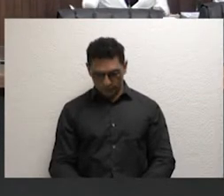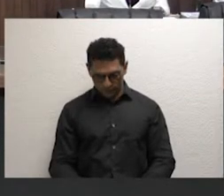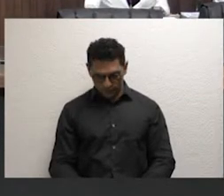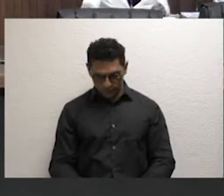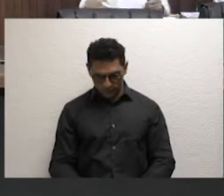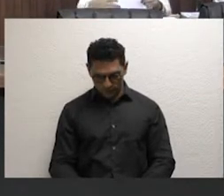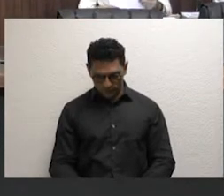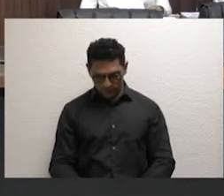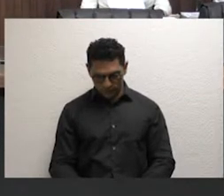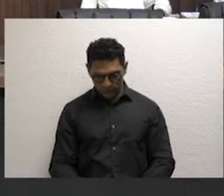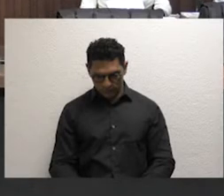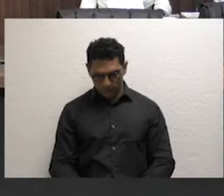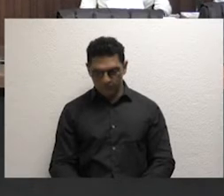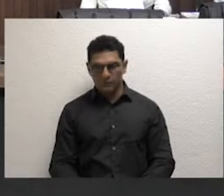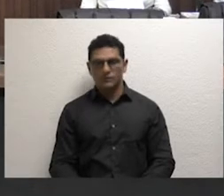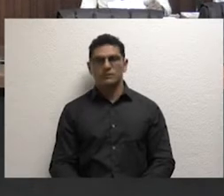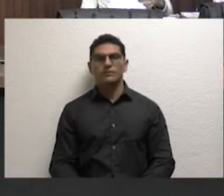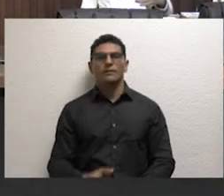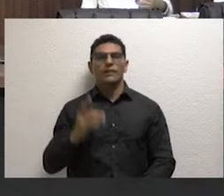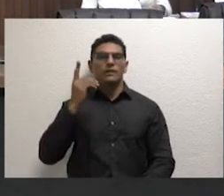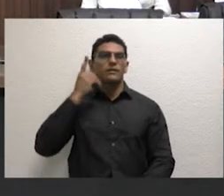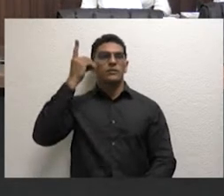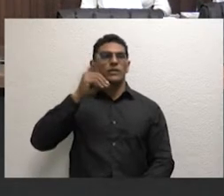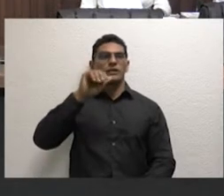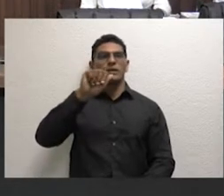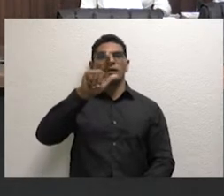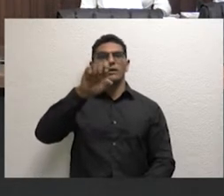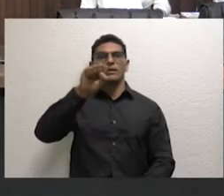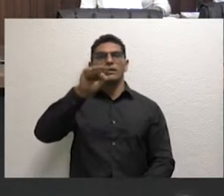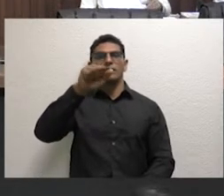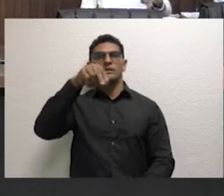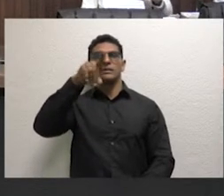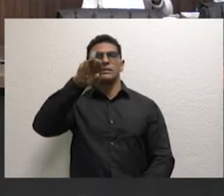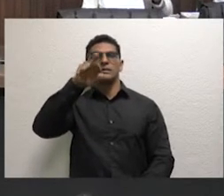próxima oradora deputada Alessandra Campelo